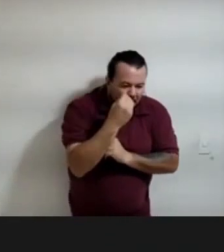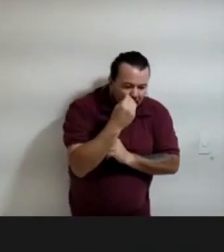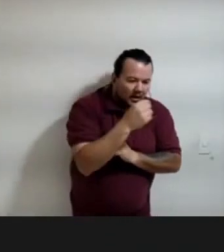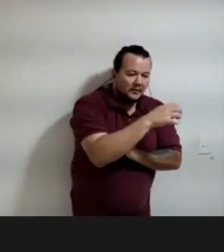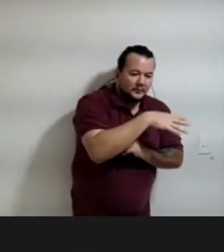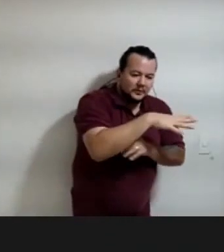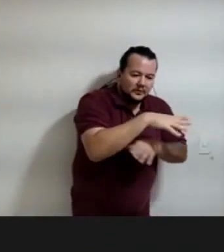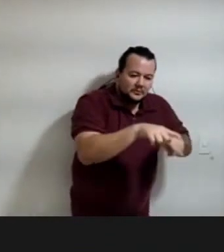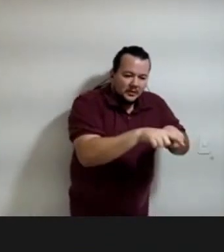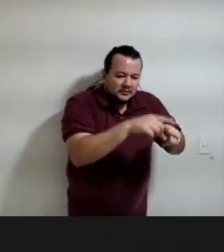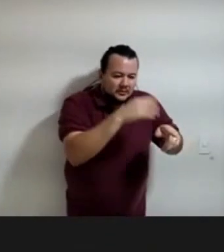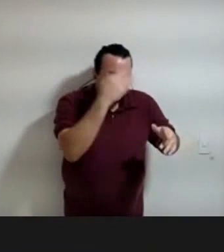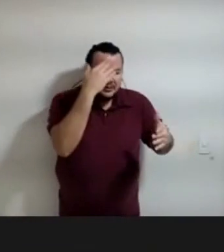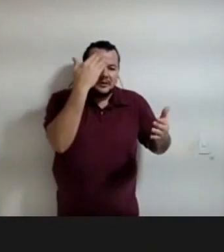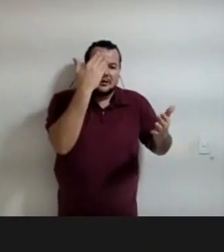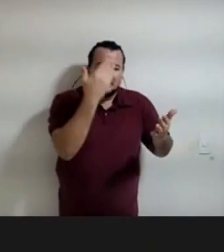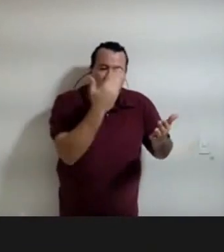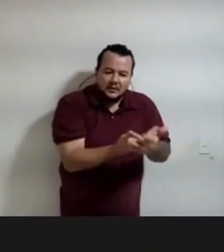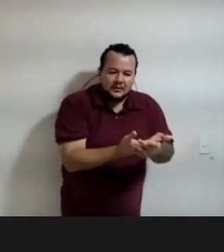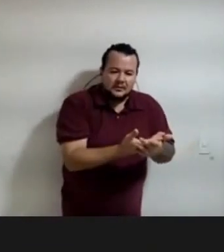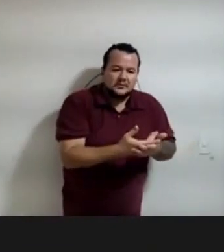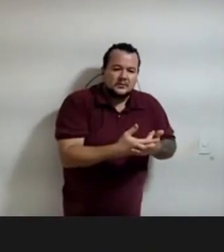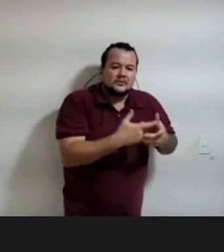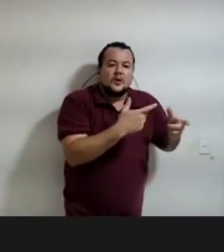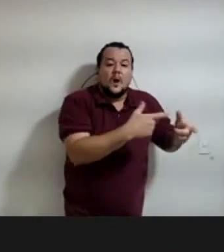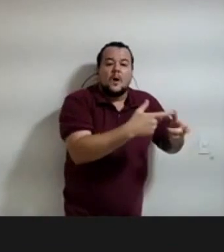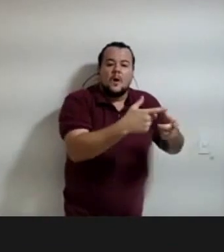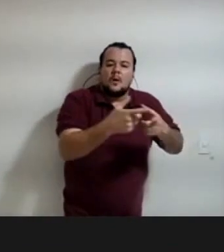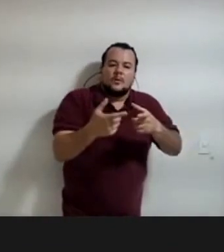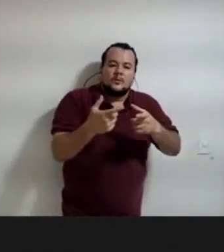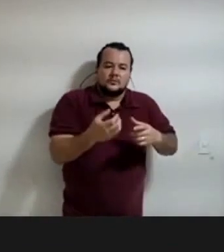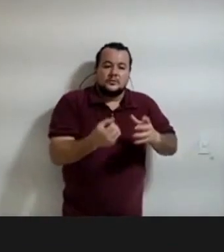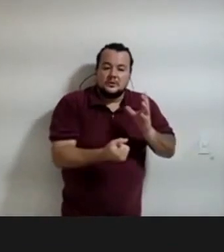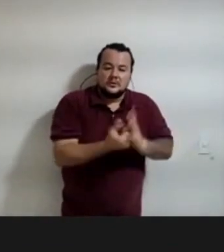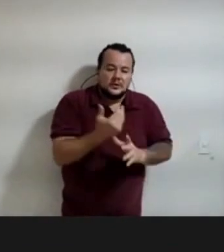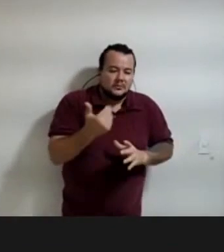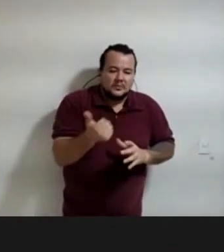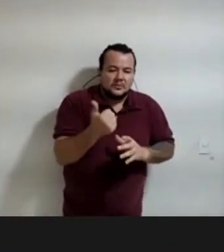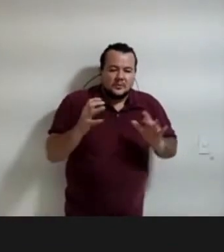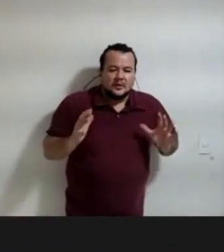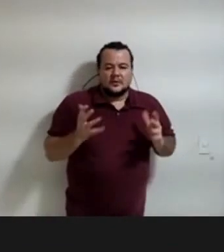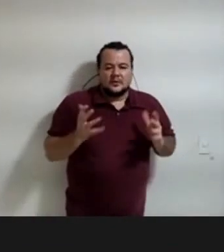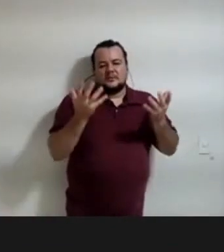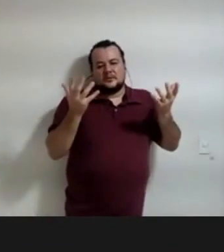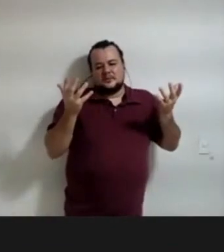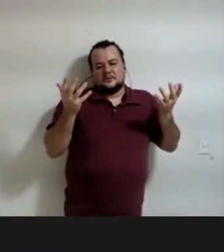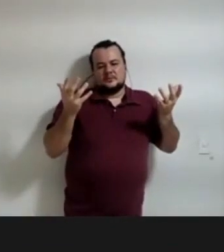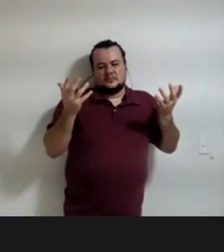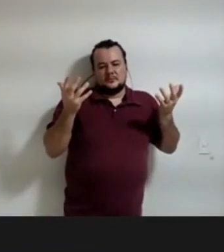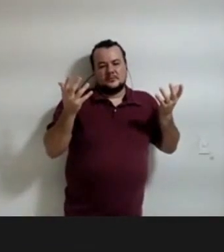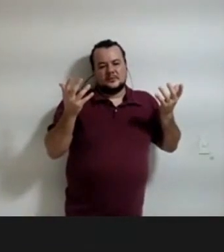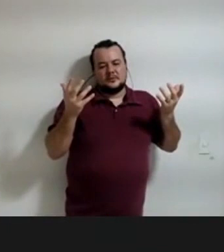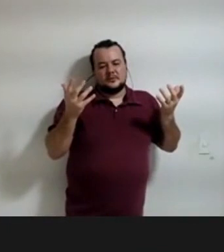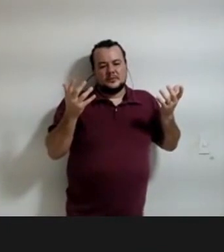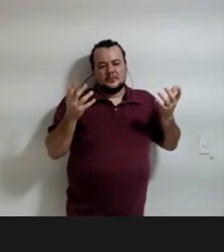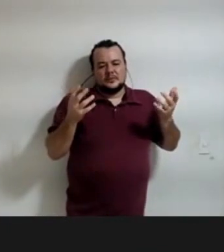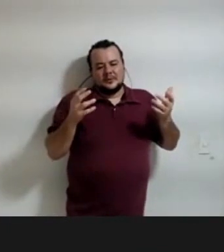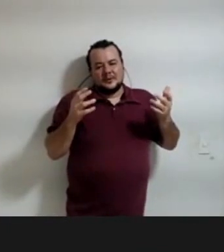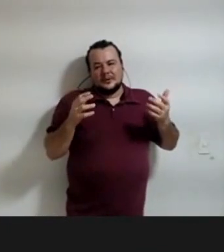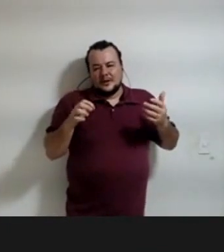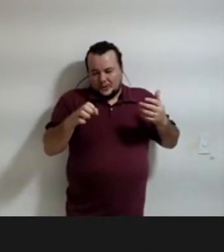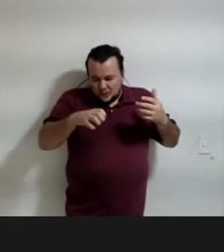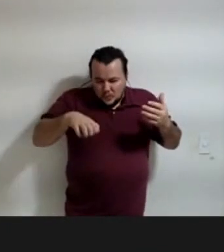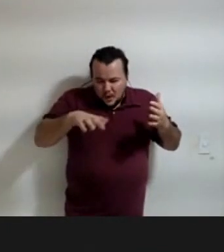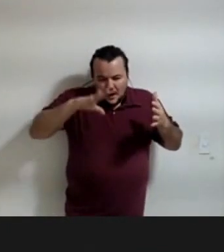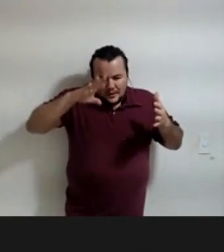que, acredito, foram onde produzimos o melhor evento possível, que preencheu não só um lugar acadêmico, mas um lugar